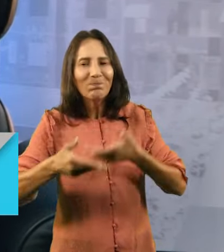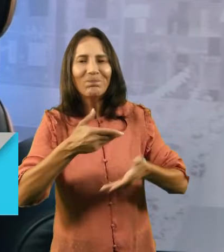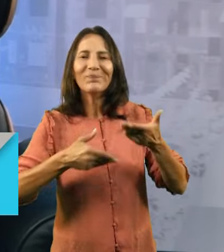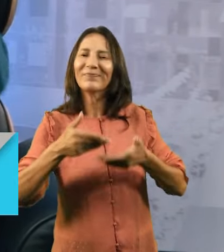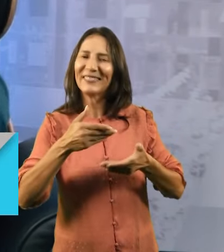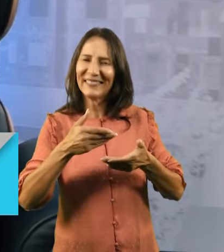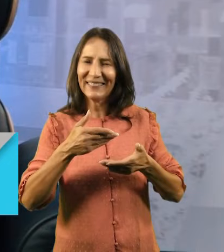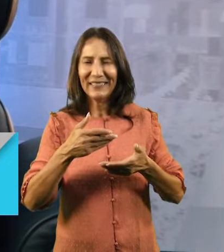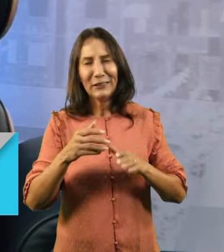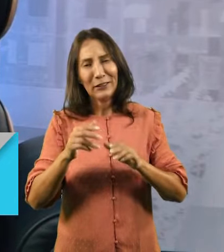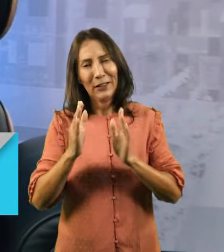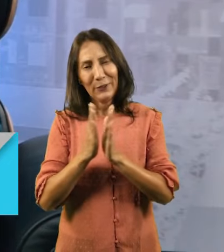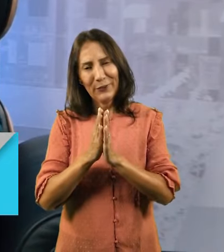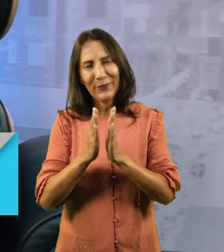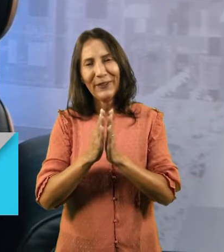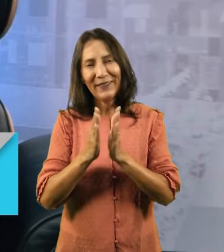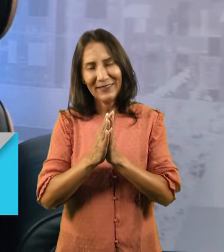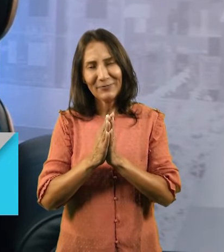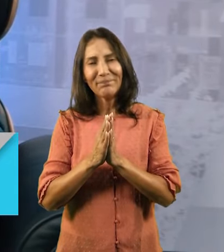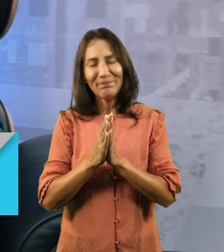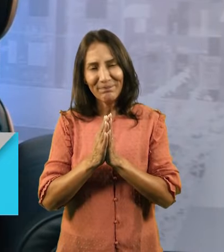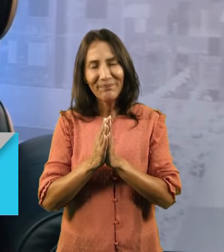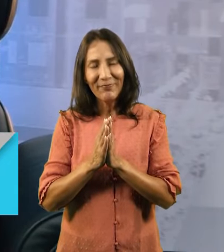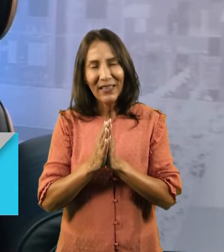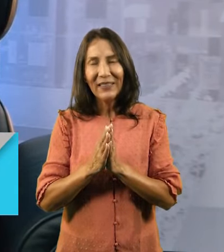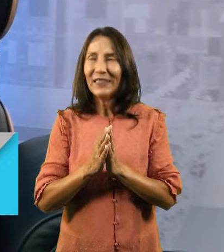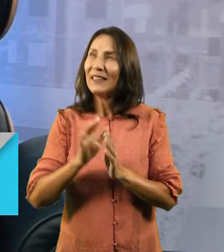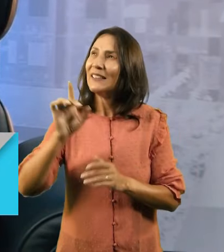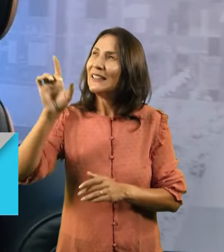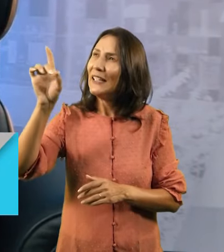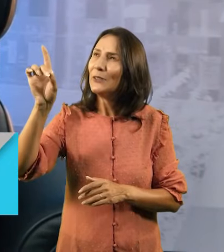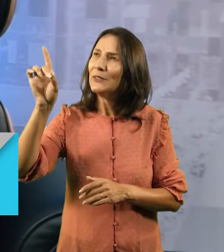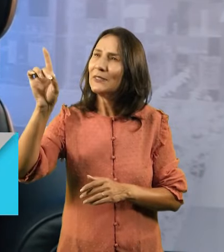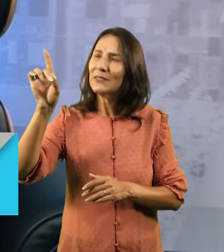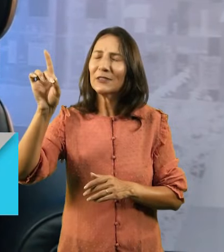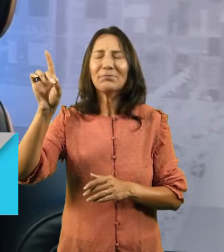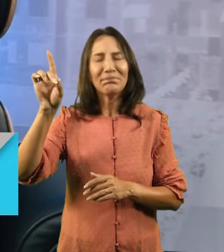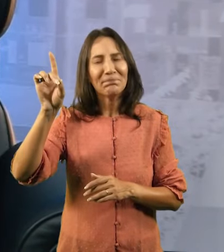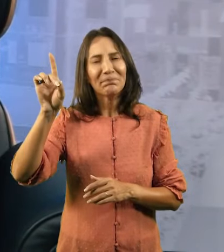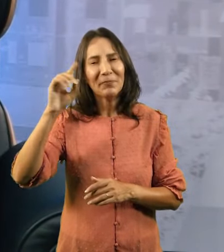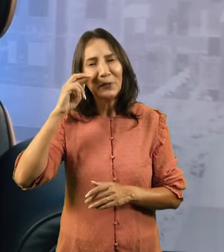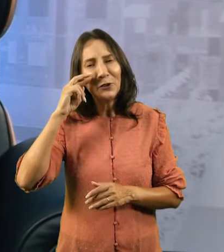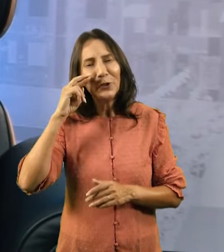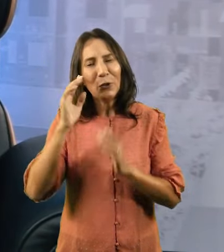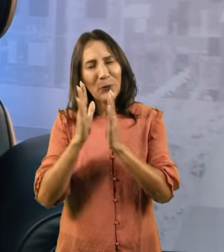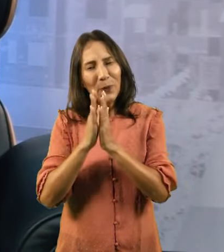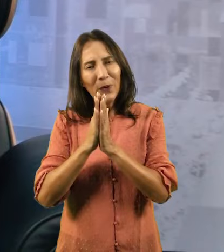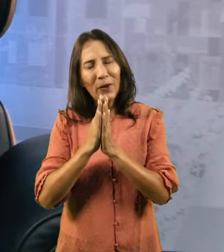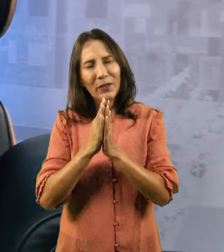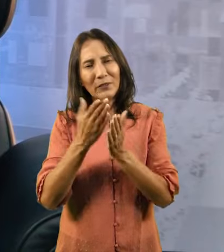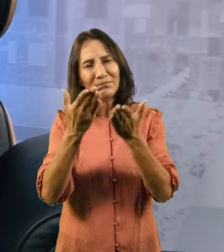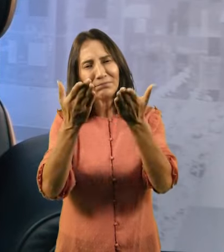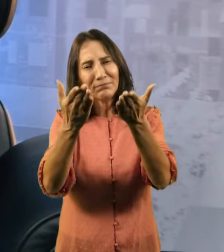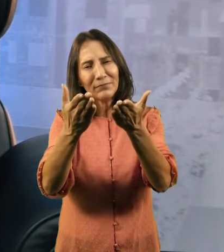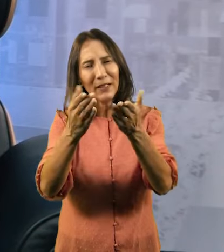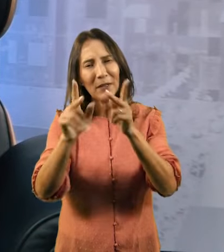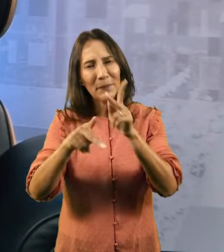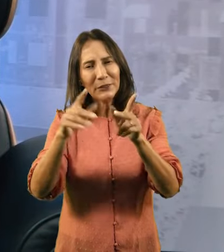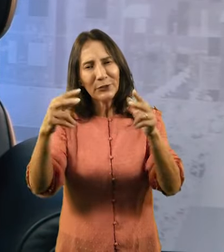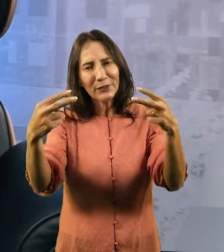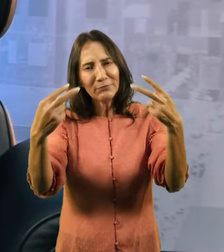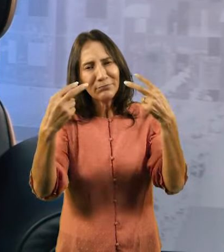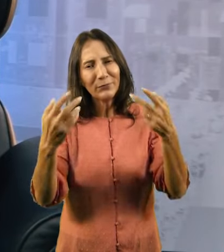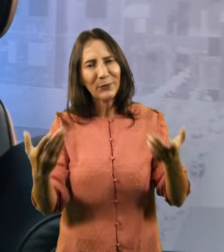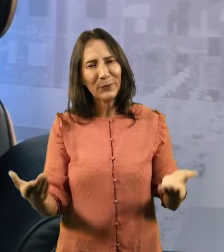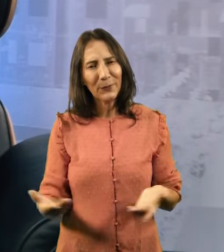uma oração por esta vida que me assiste, que me escuta, a voz do conselho, que nós não